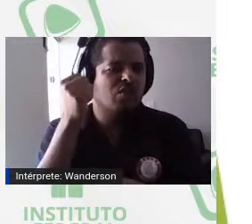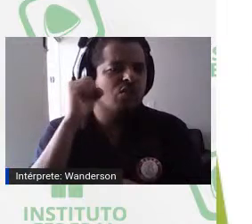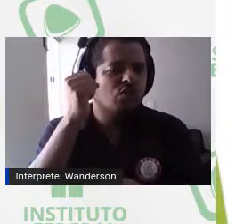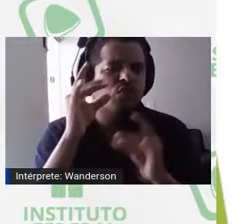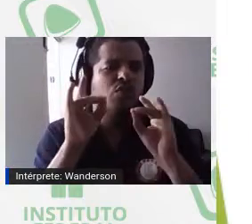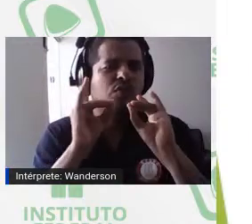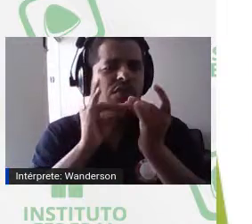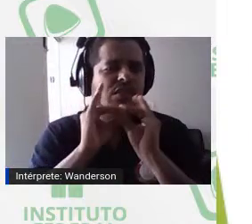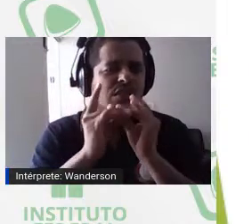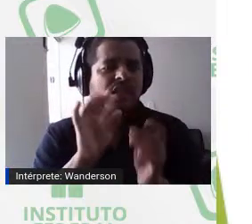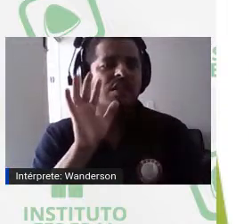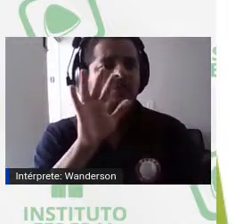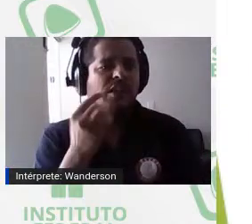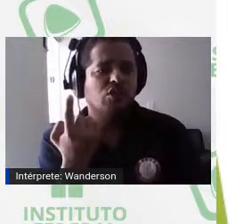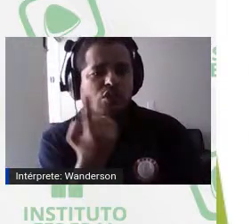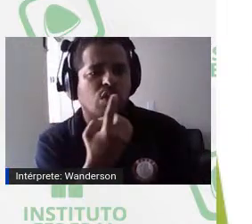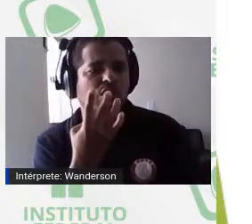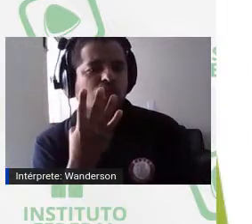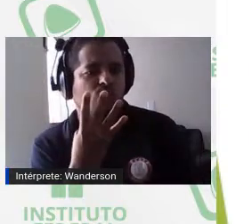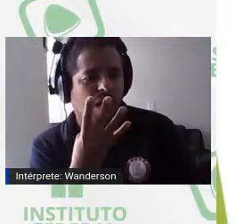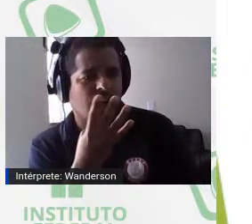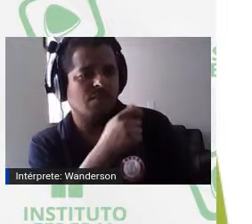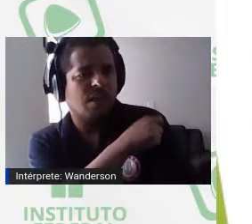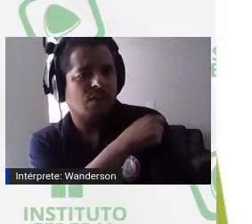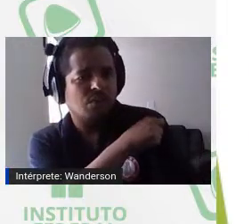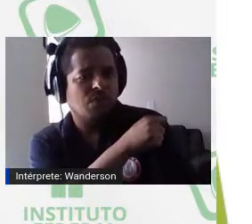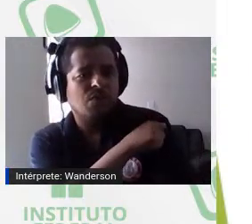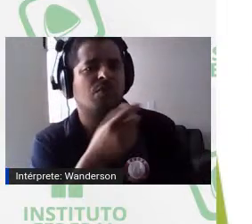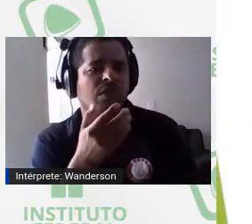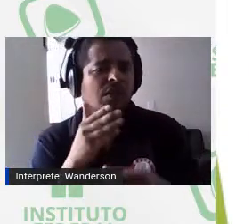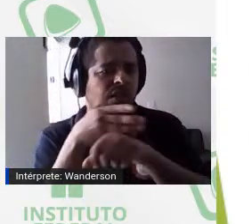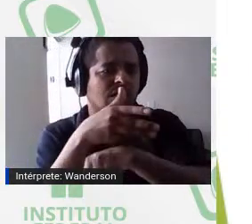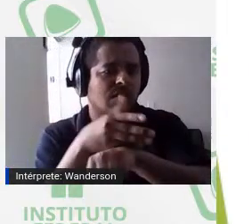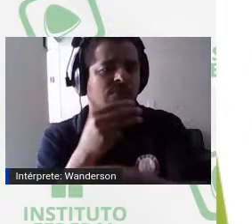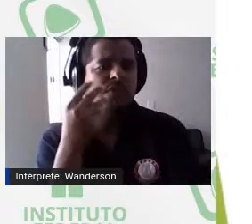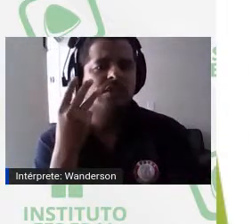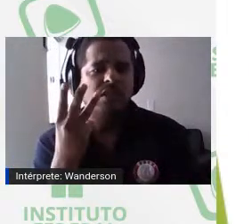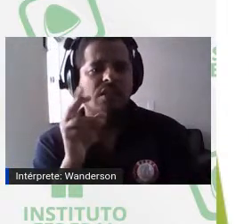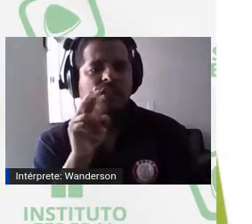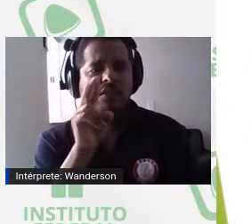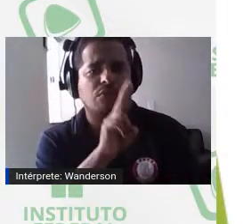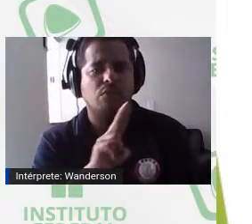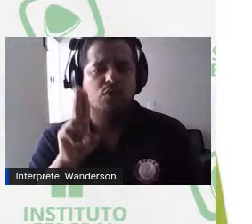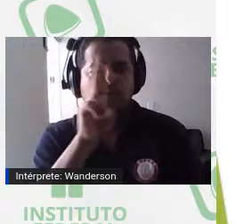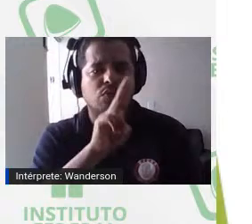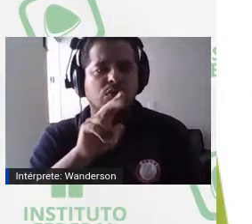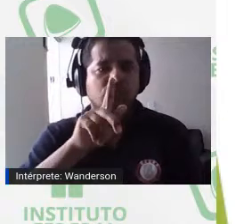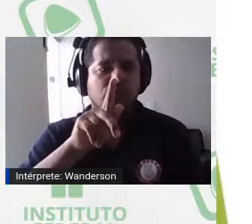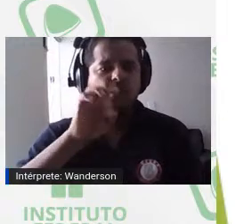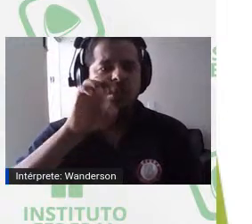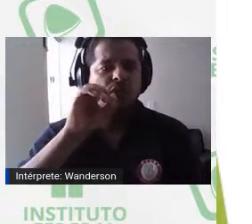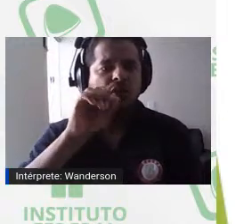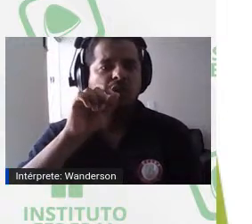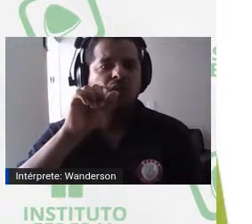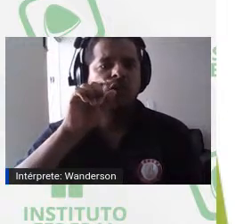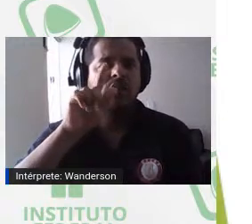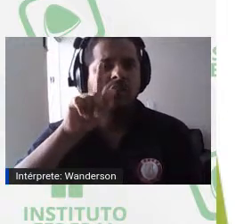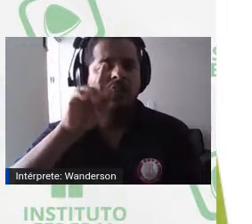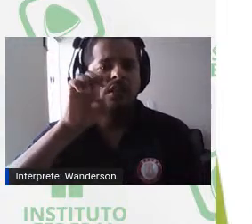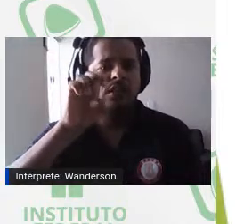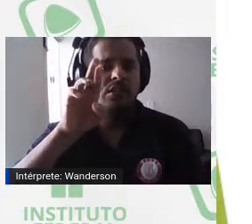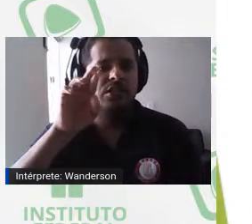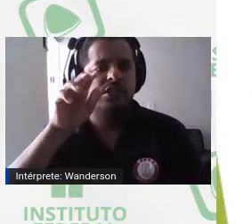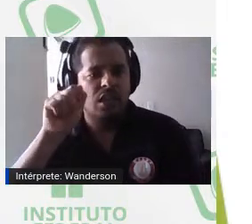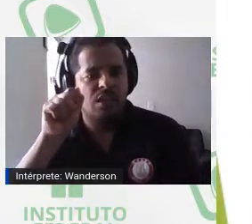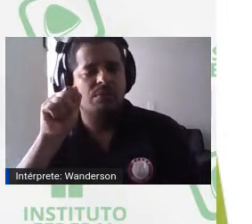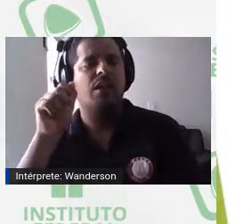4 participamos de 3, que tinham como tema o uso do GeoGebra, o ensino de funções no contexto da pandemia